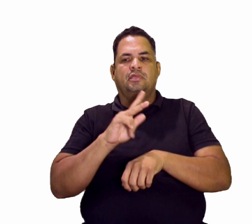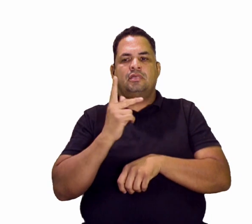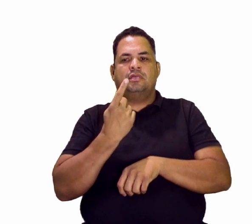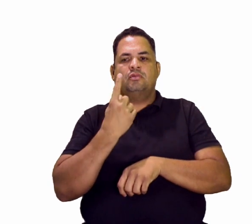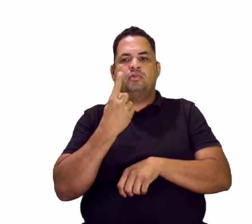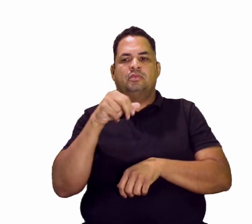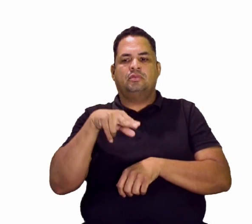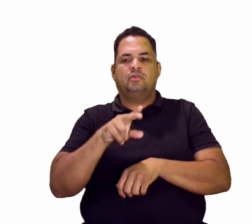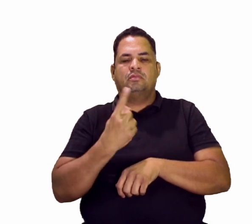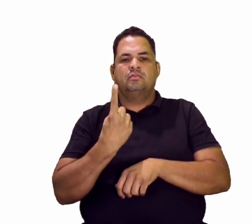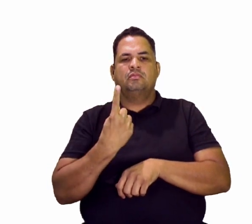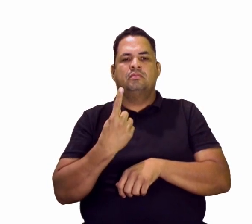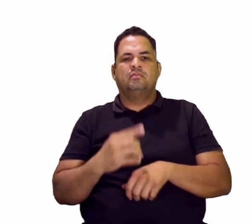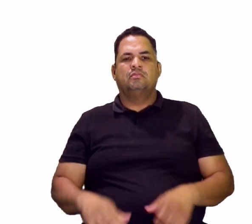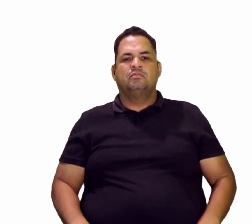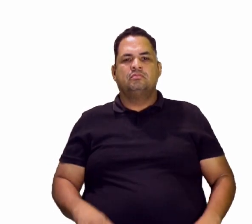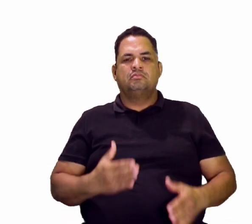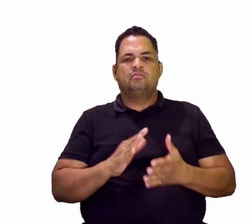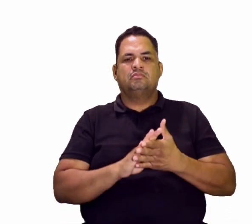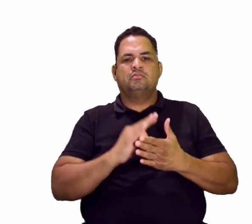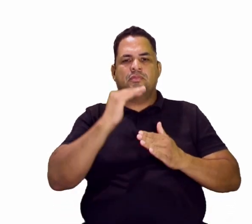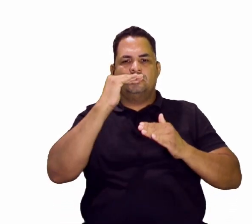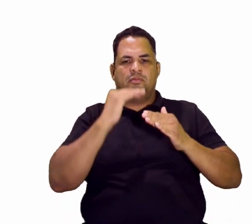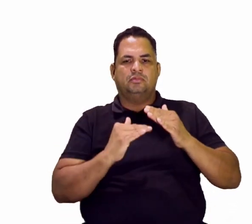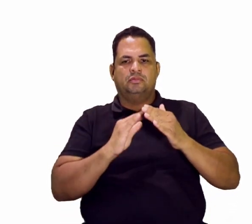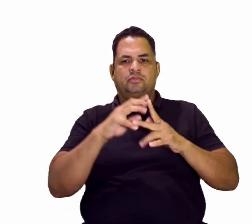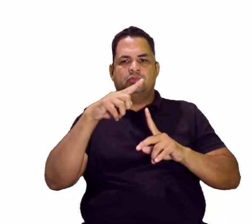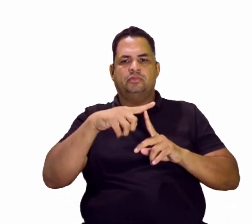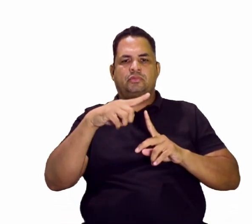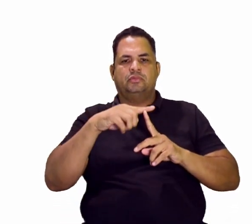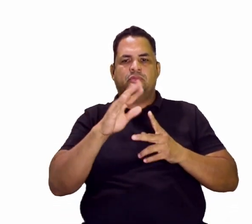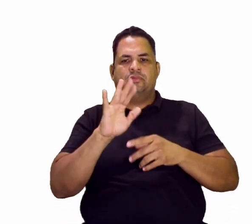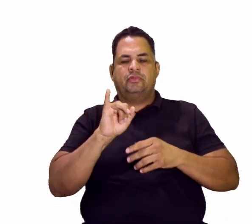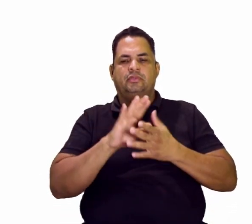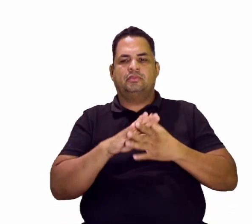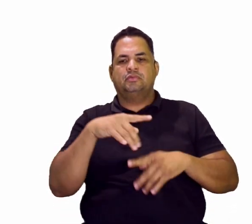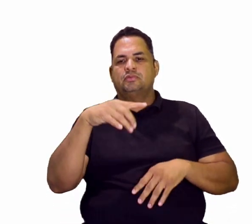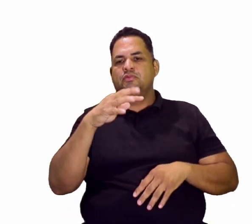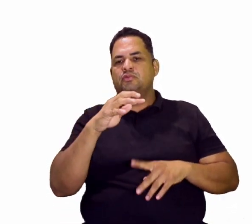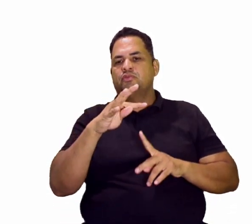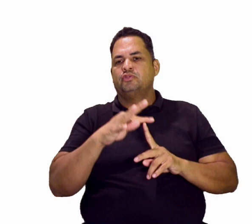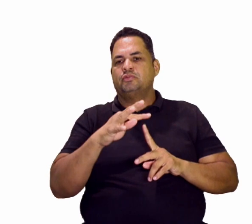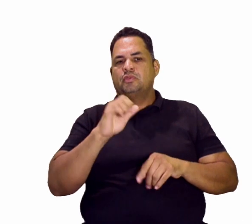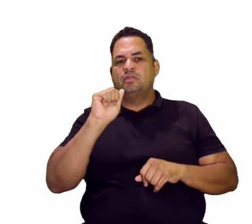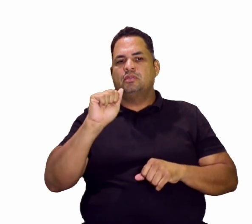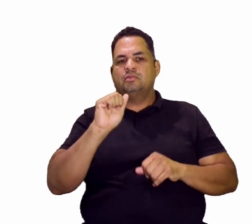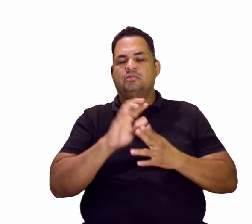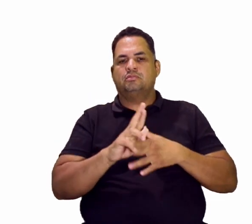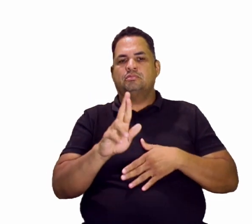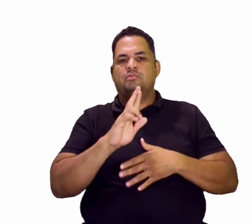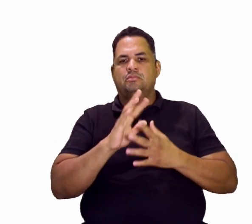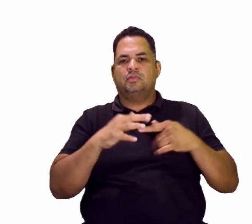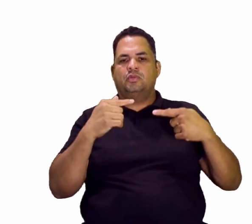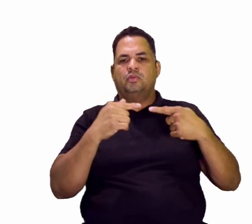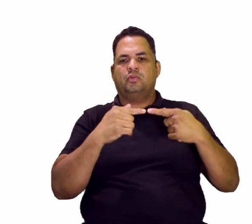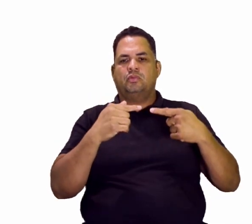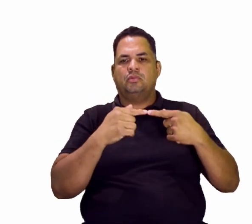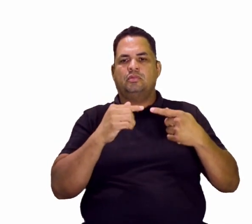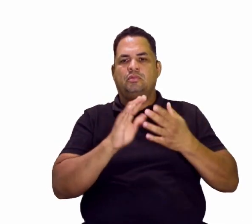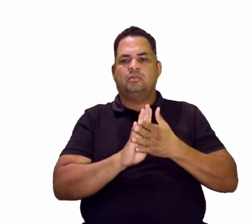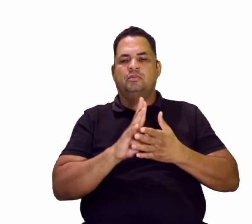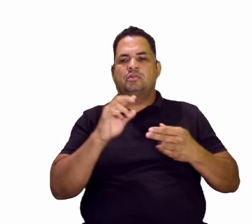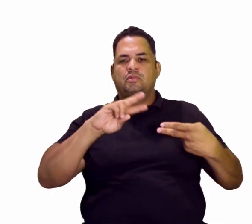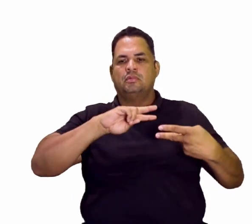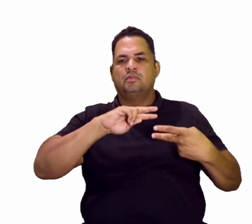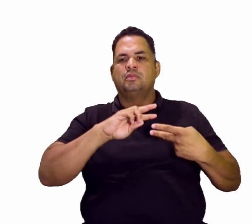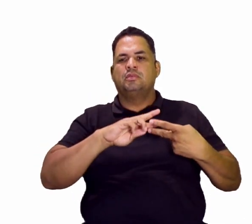vírus H1N1, um subtipo do influenza vírus do tipo A. Ele é resultado da combinação de segmentos